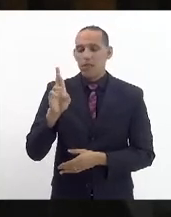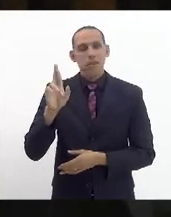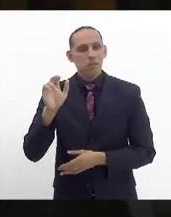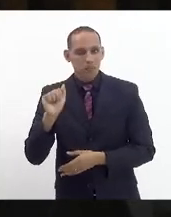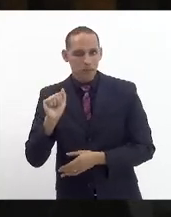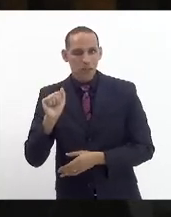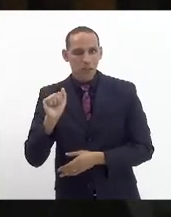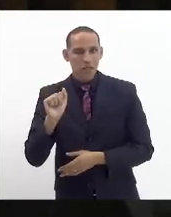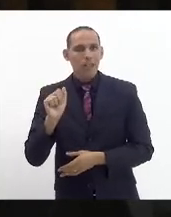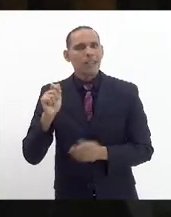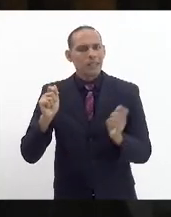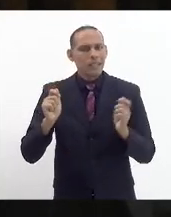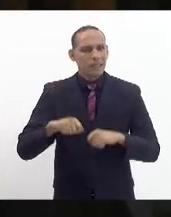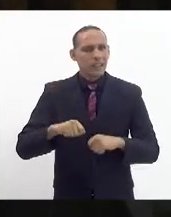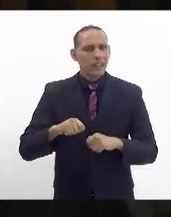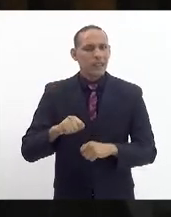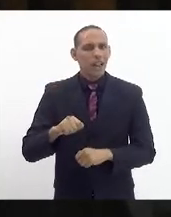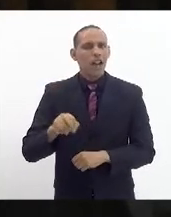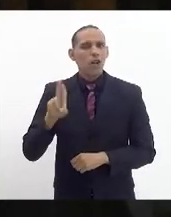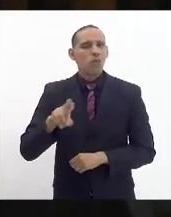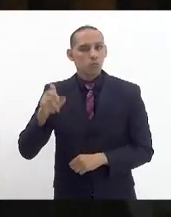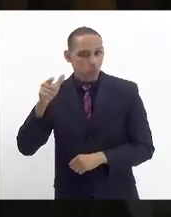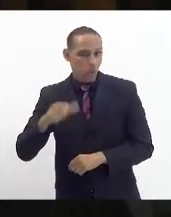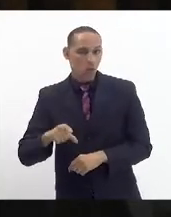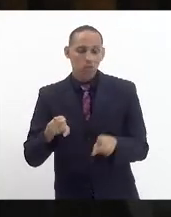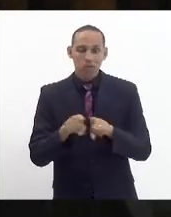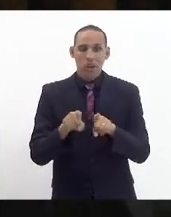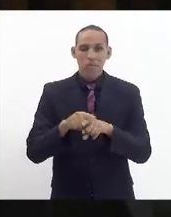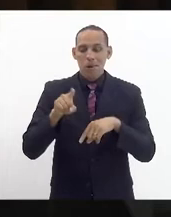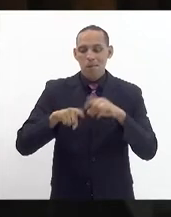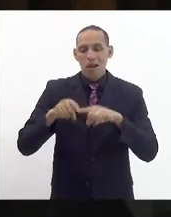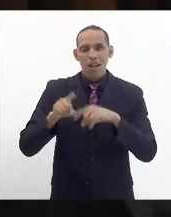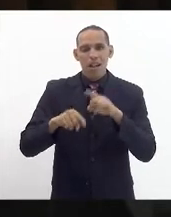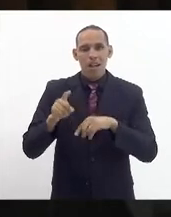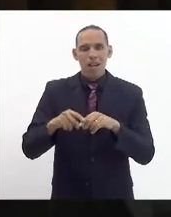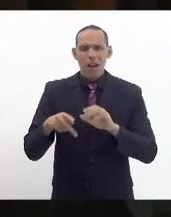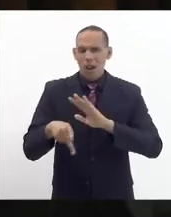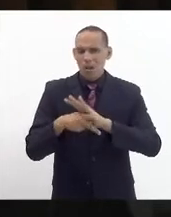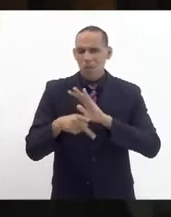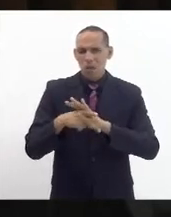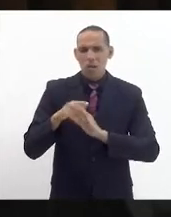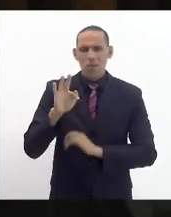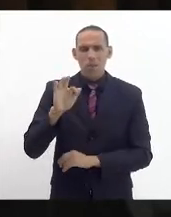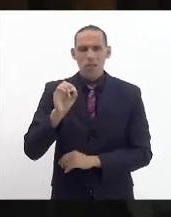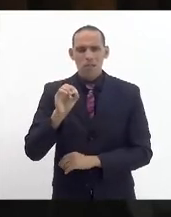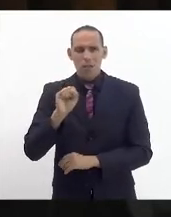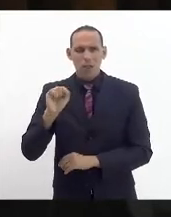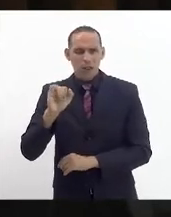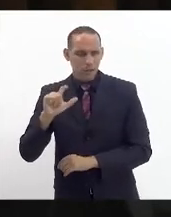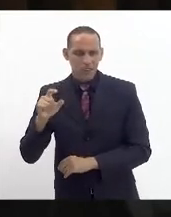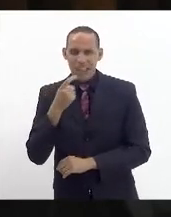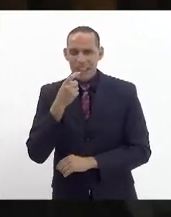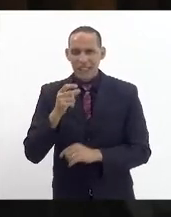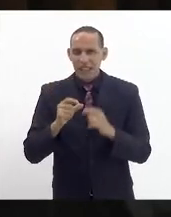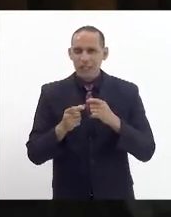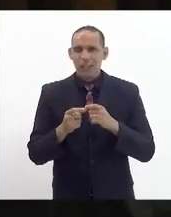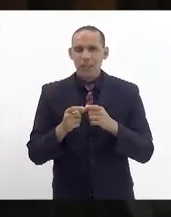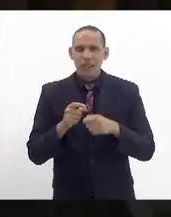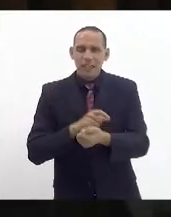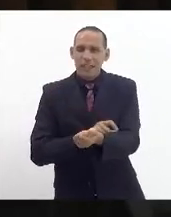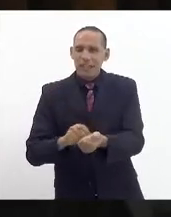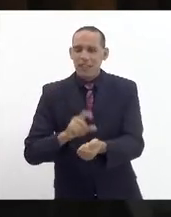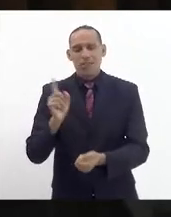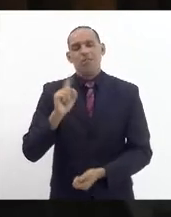fibras renováveis e de materiais que não têm origem fóssil, portanto, não elevam